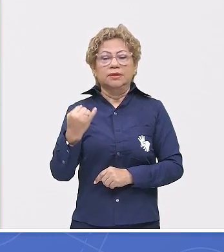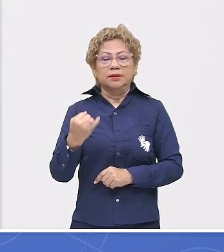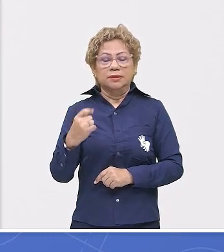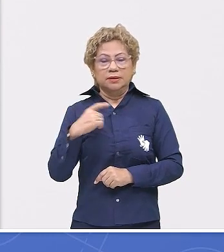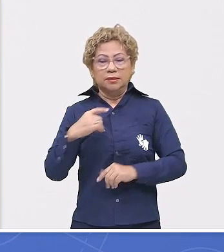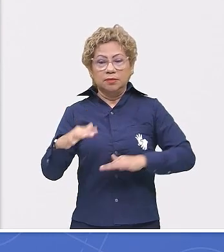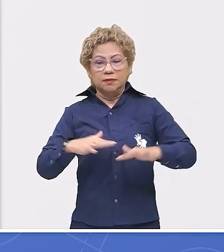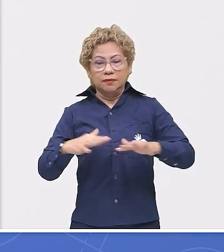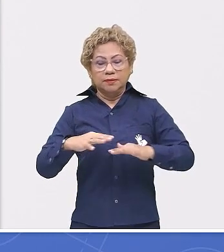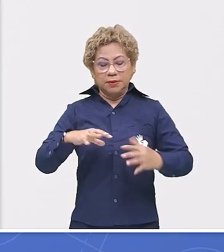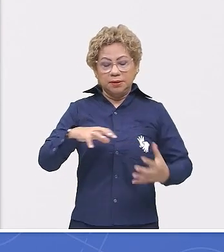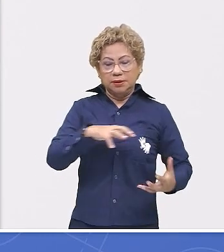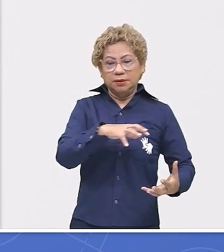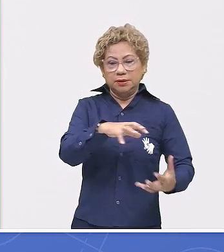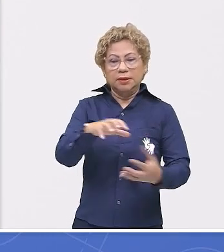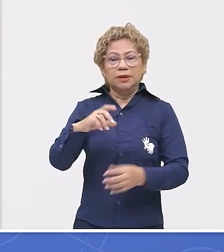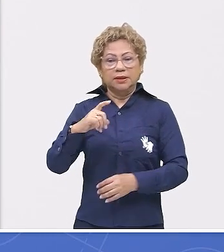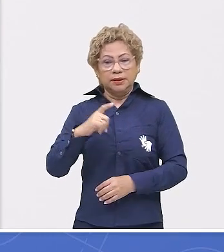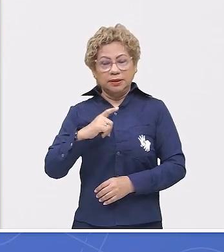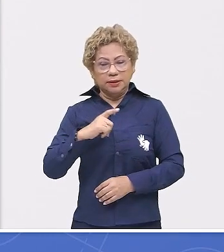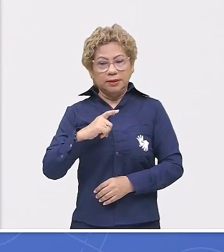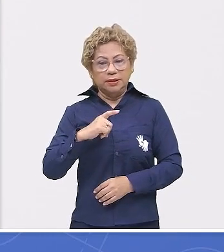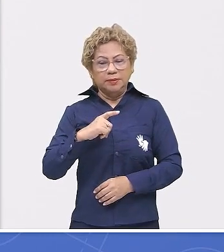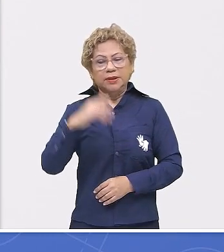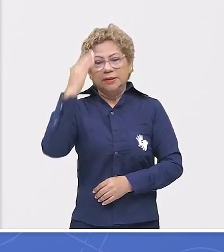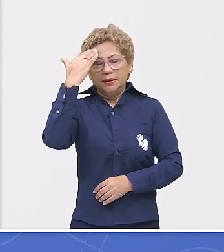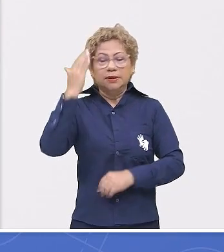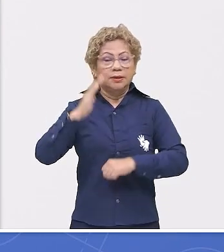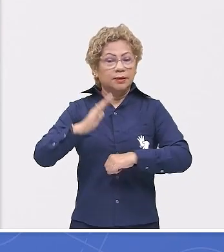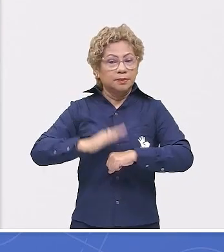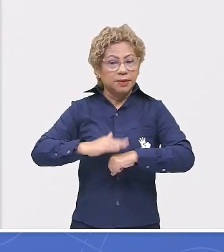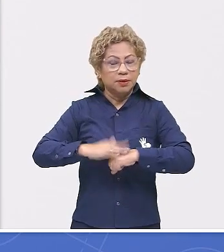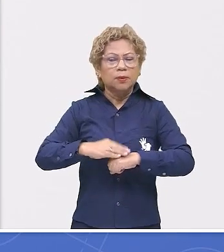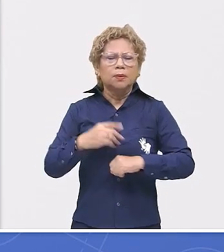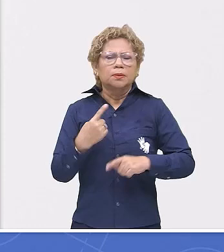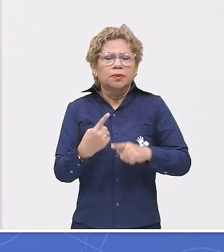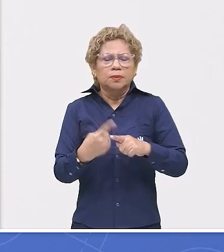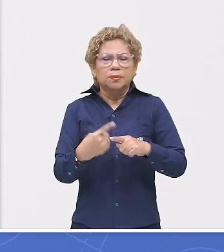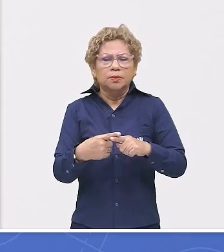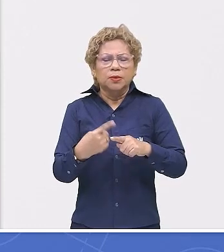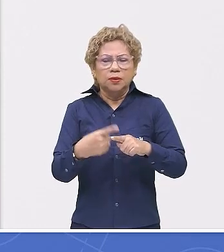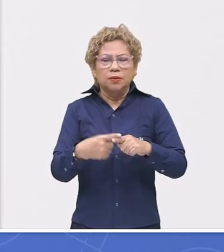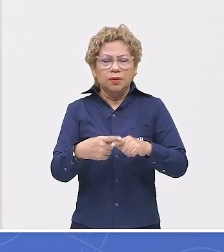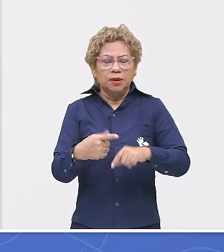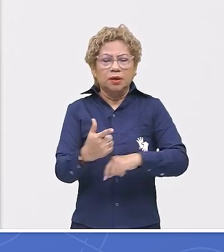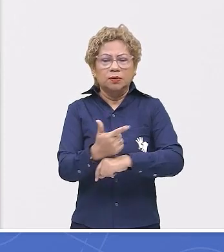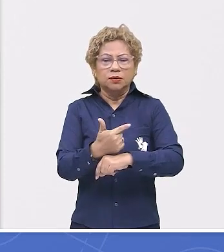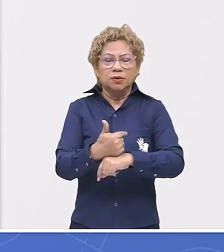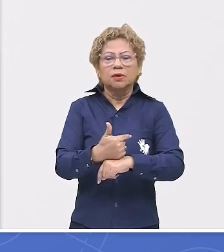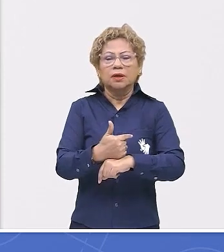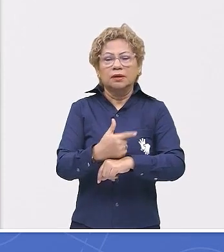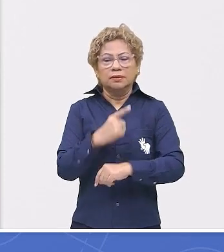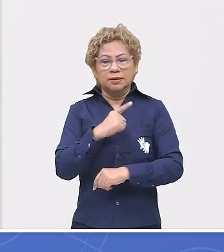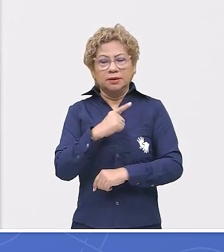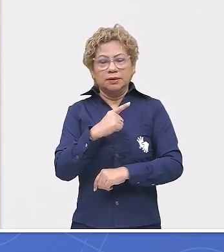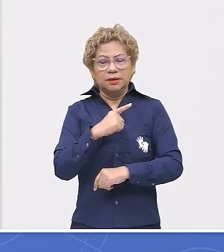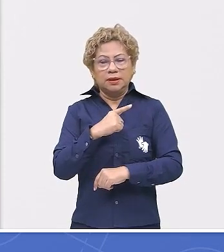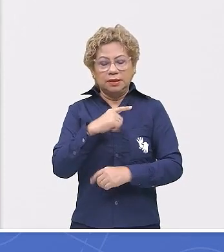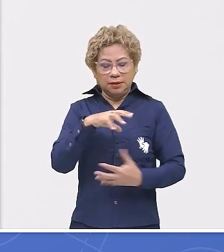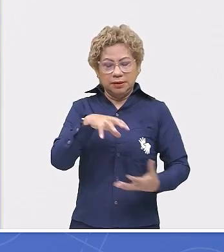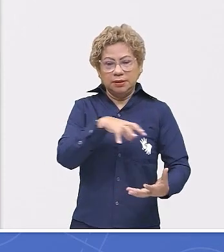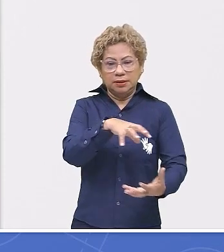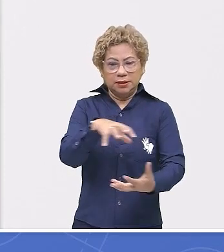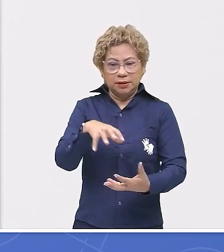Terra realiza para poder a gente entender o porquê dos fusos horários. Então, vamos verificar aí o